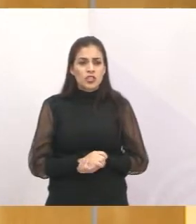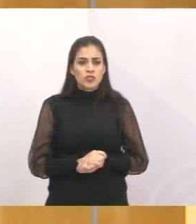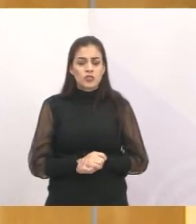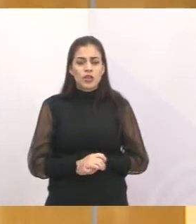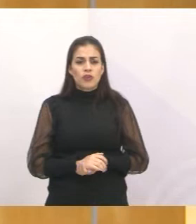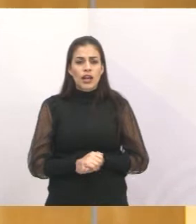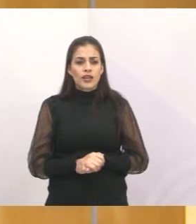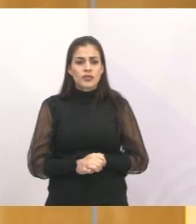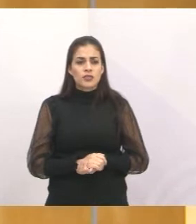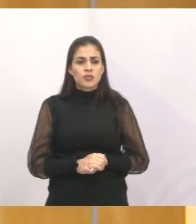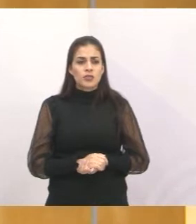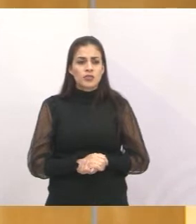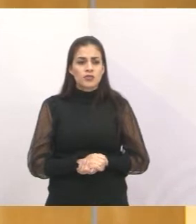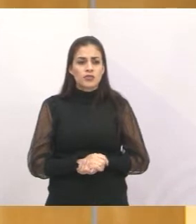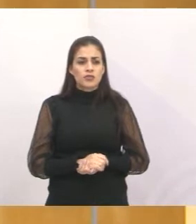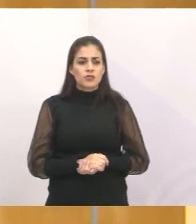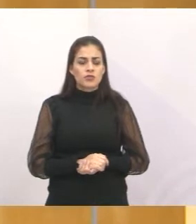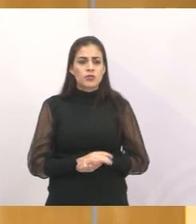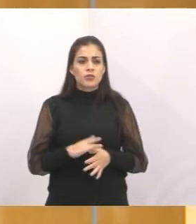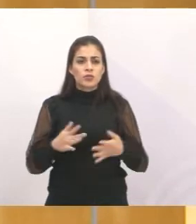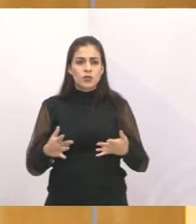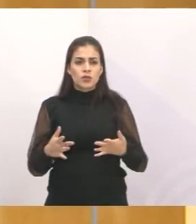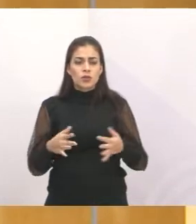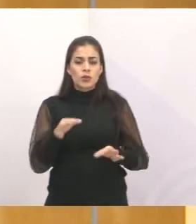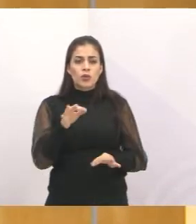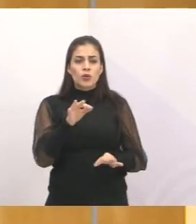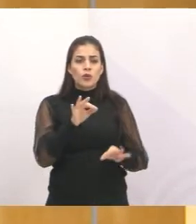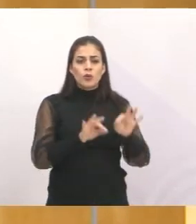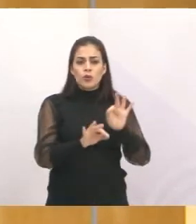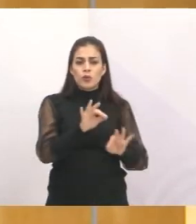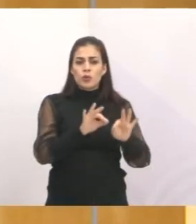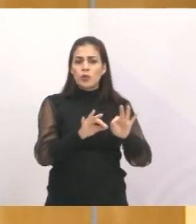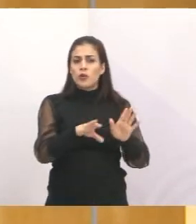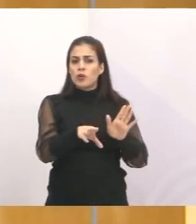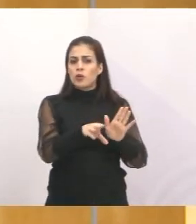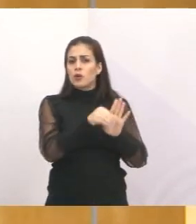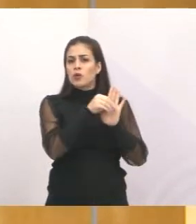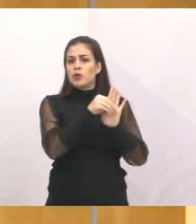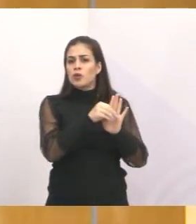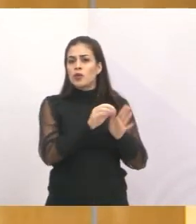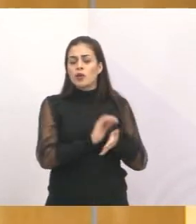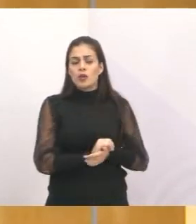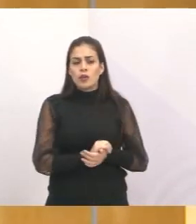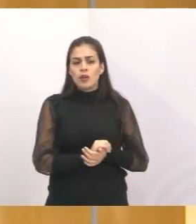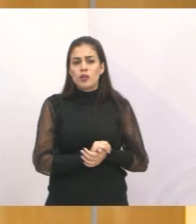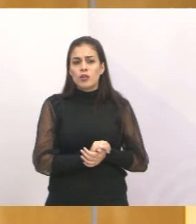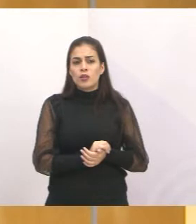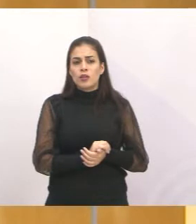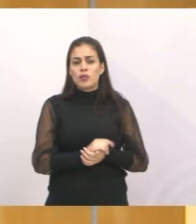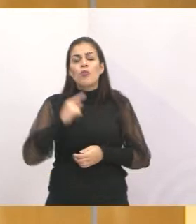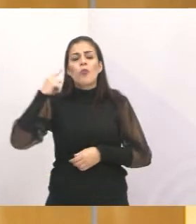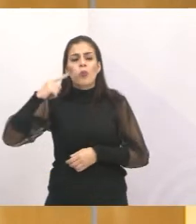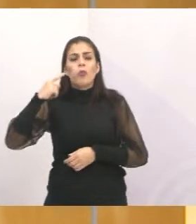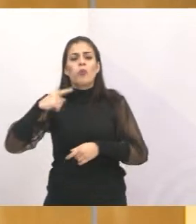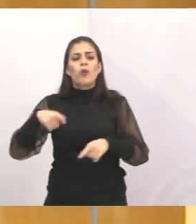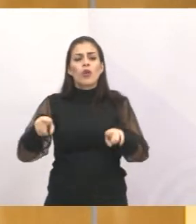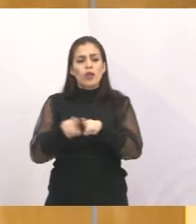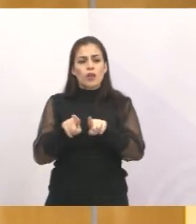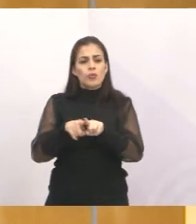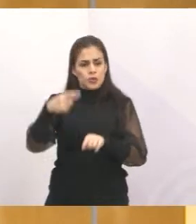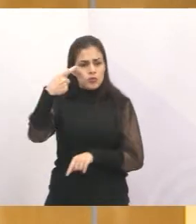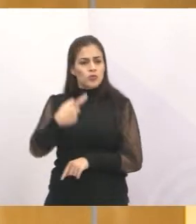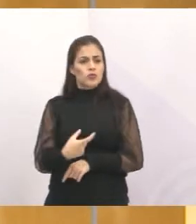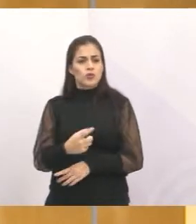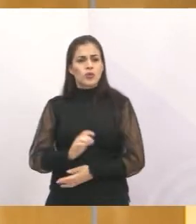um projeto simples de adequação, e até como advogado, sendo também servidor público, a gente